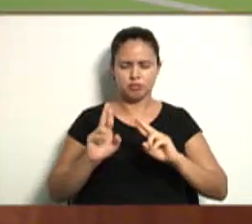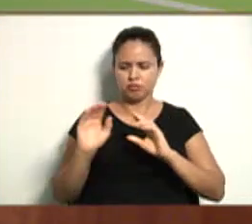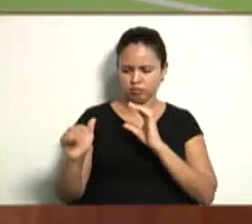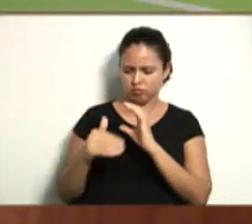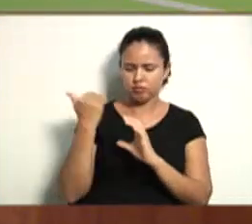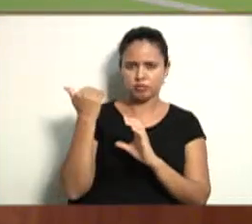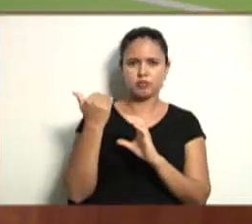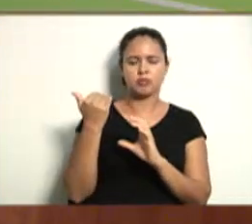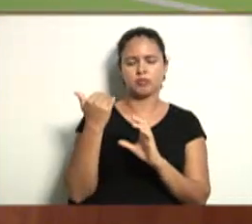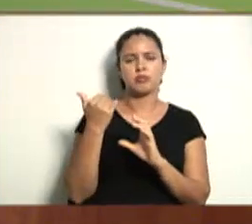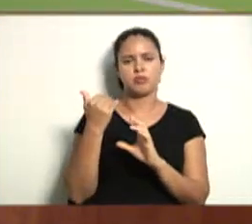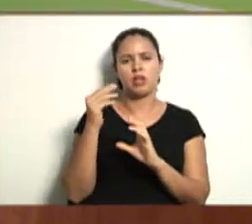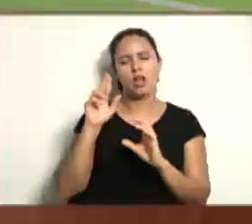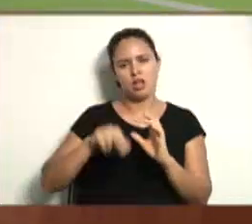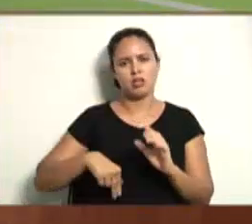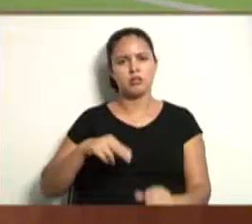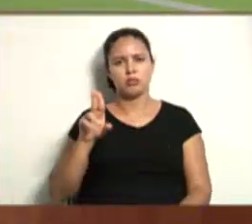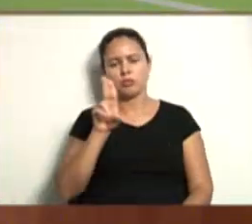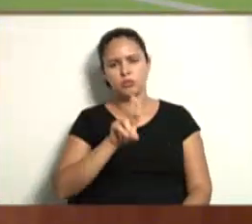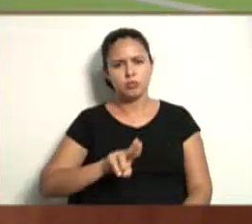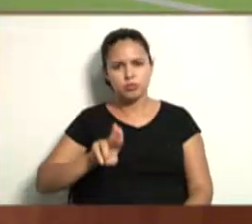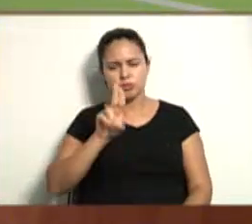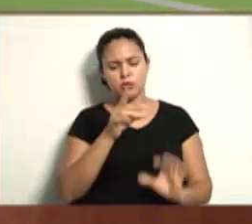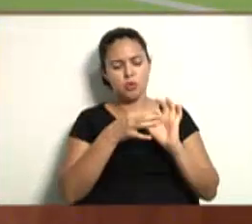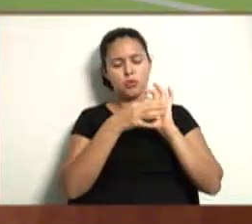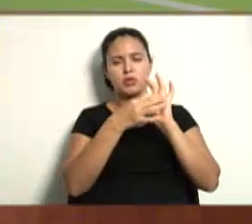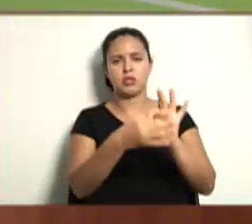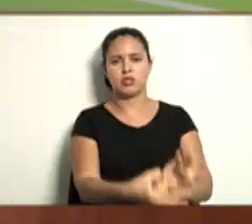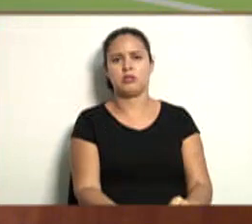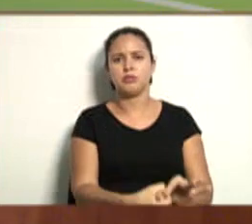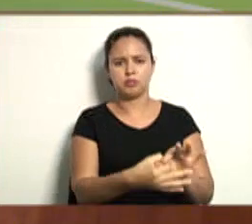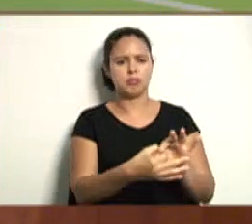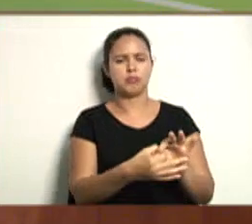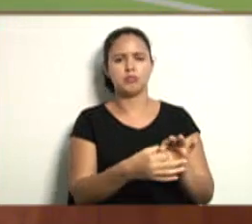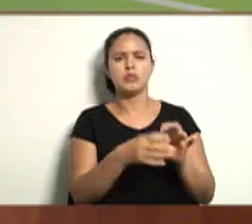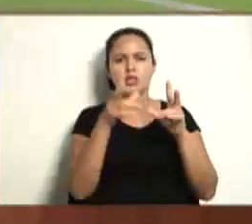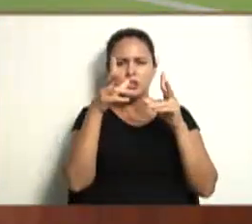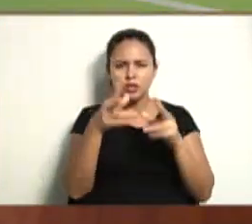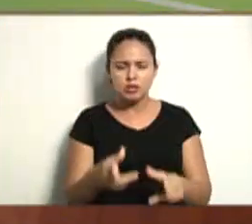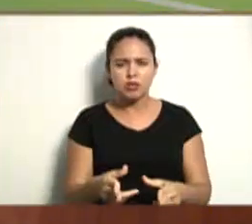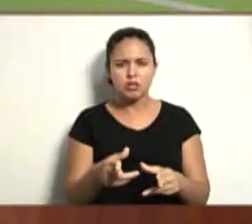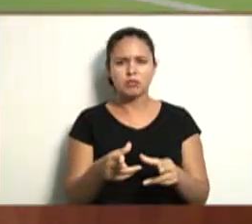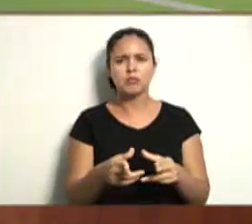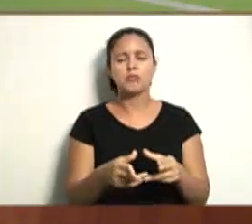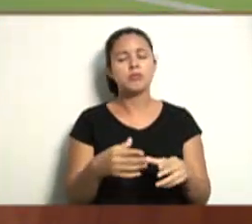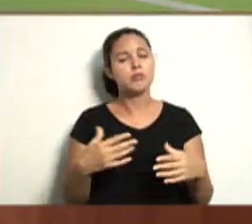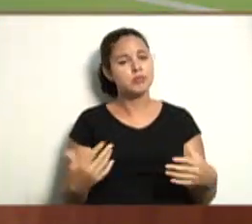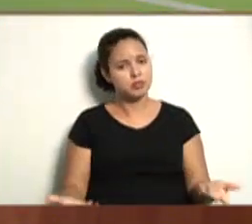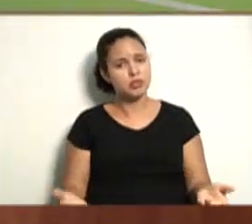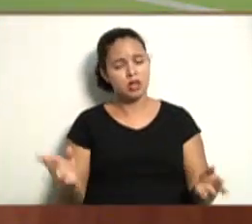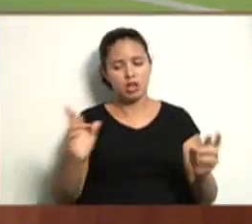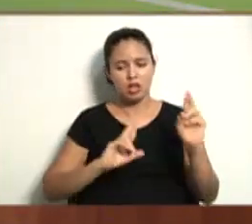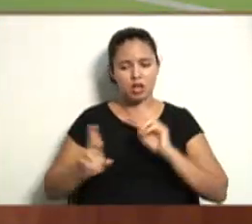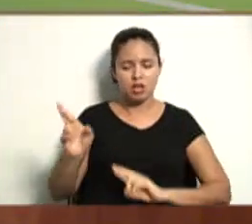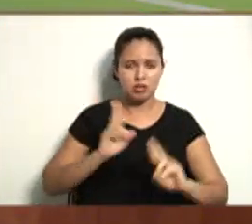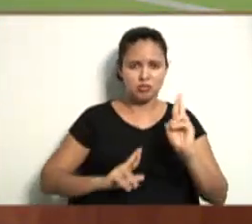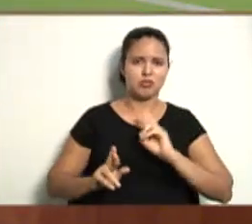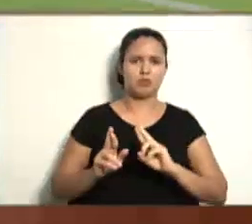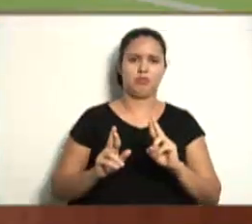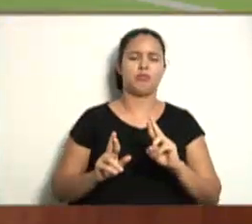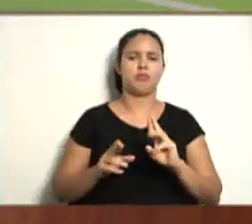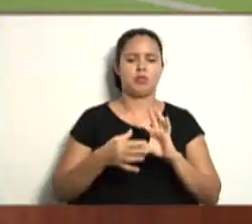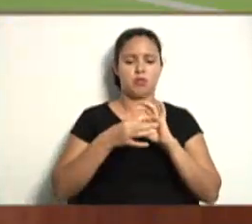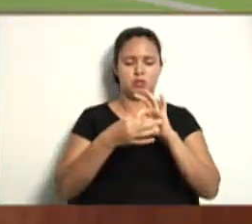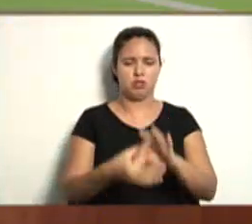manifestadas, elas possuem um contexto em comum, uma ideia em comum. Isto mesmo, eles estão realmente conseguiram pegar